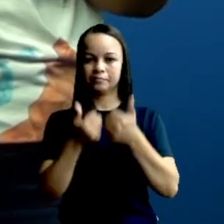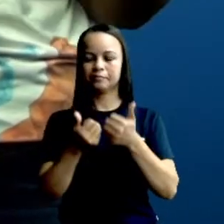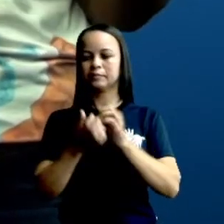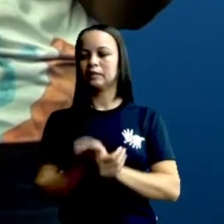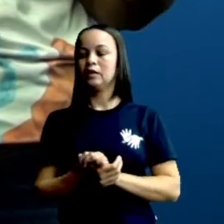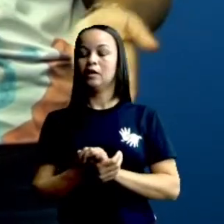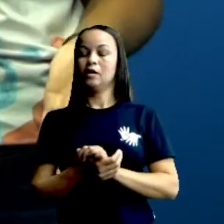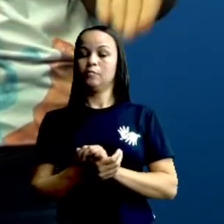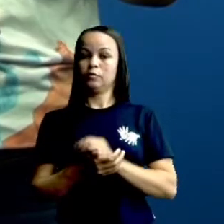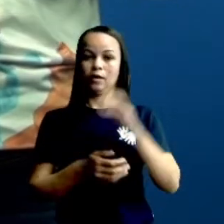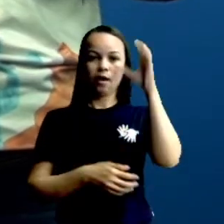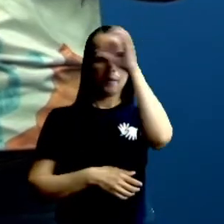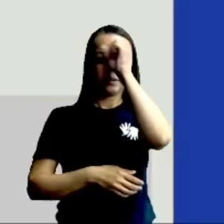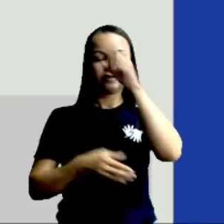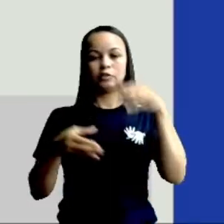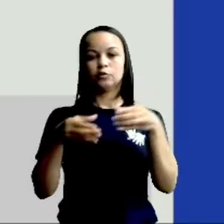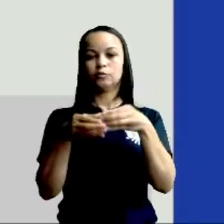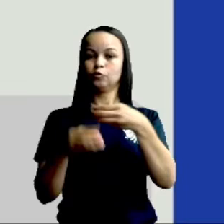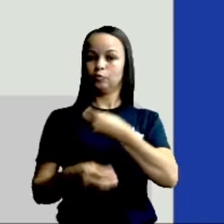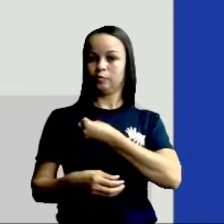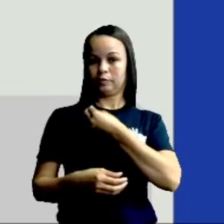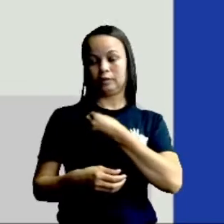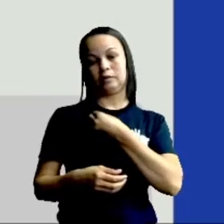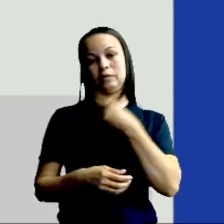sobre os seres vivos e suas